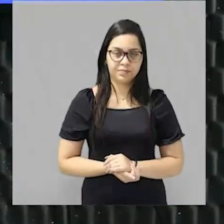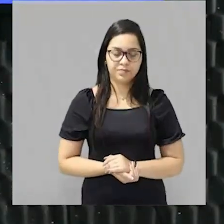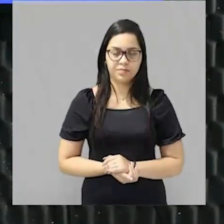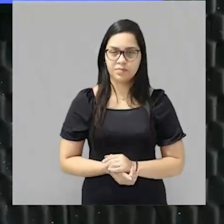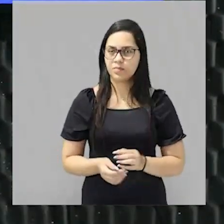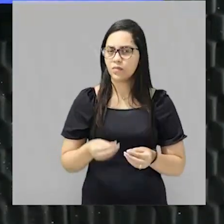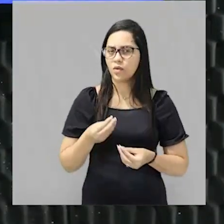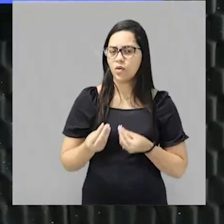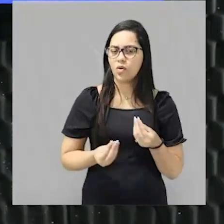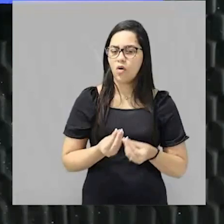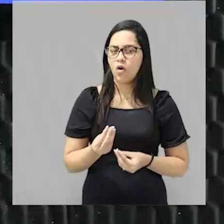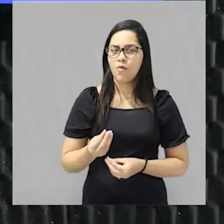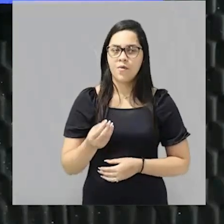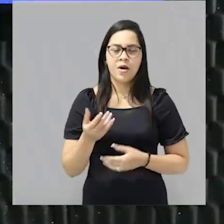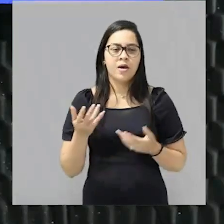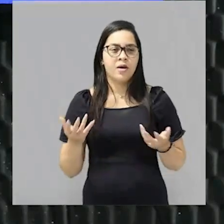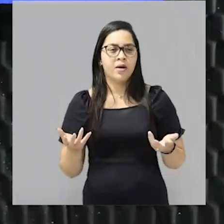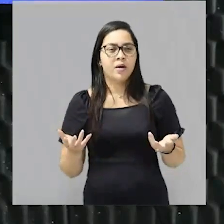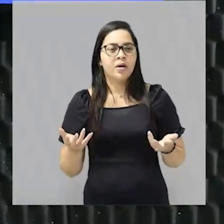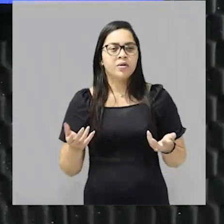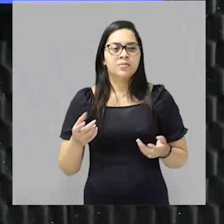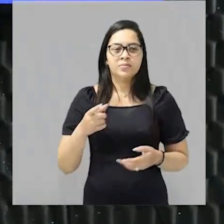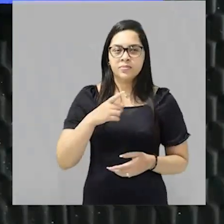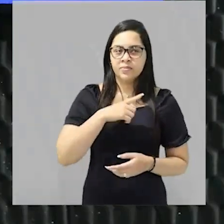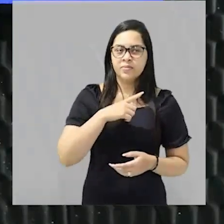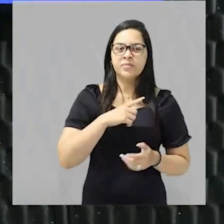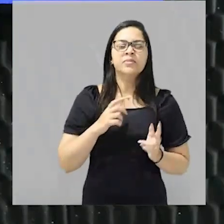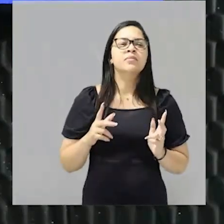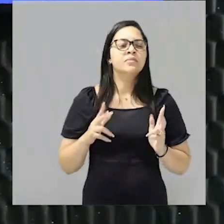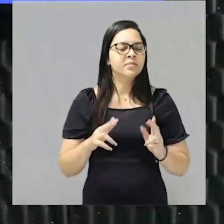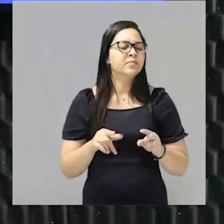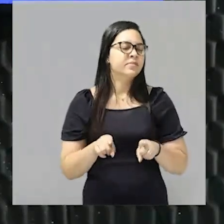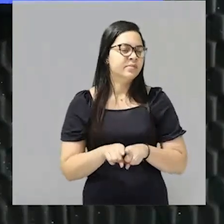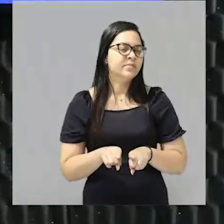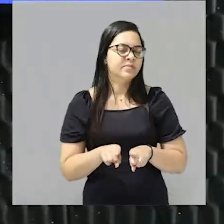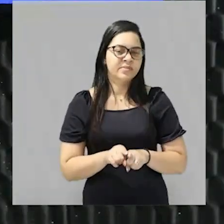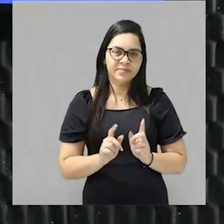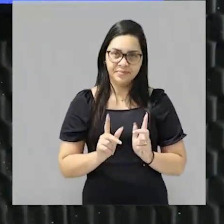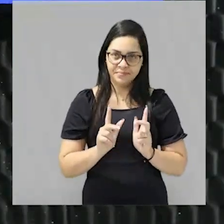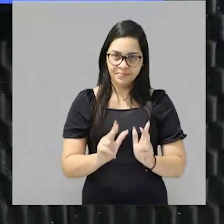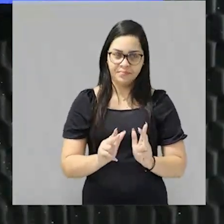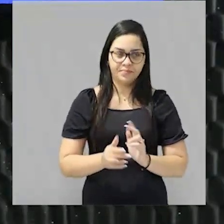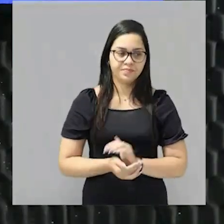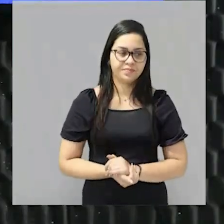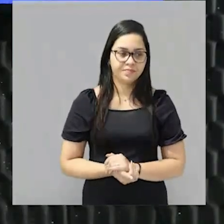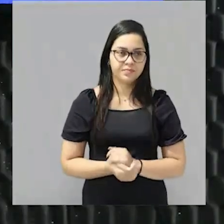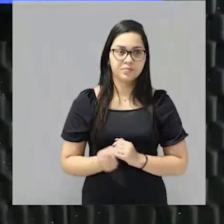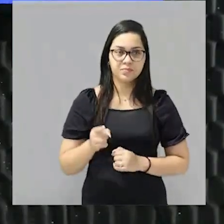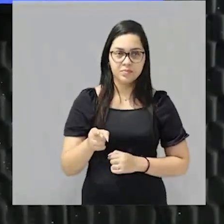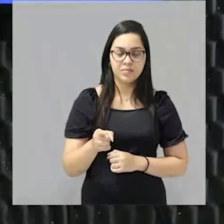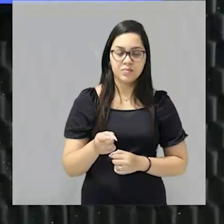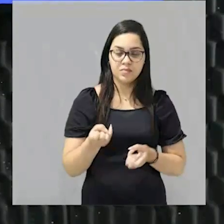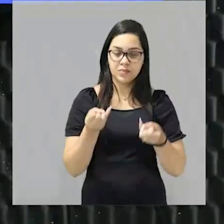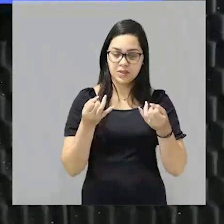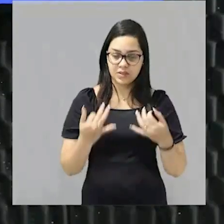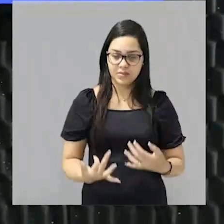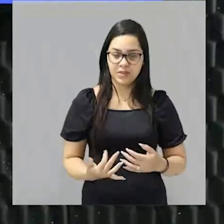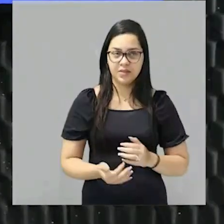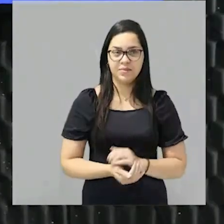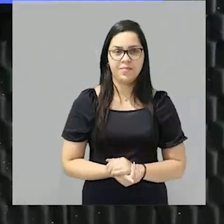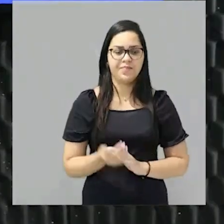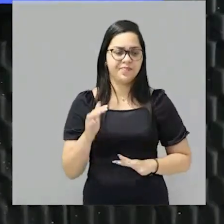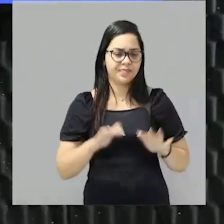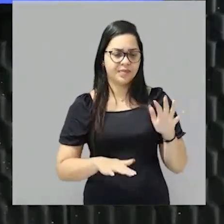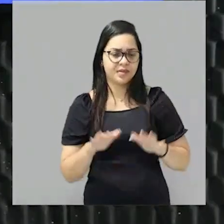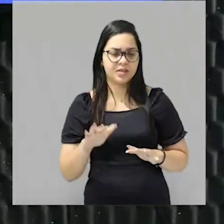Como é que diz? Vai ter o mesmo efeito, vai surtir o mesmo efeito na hora que você explica. Às vezes